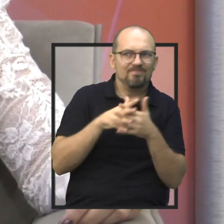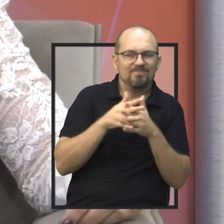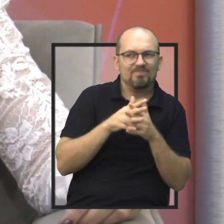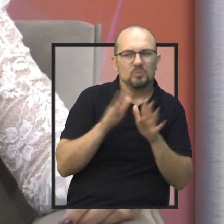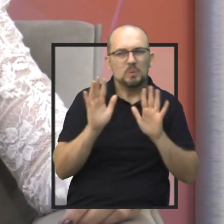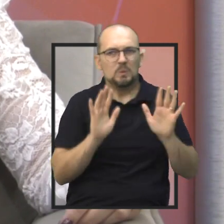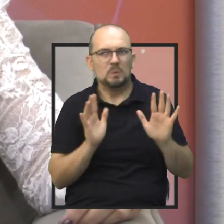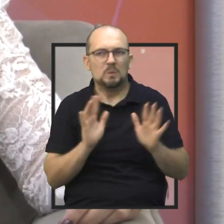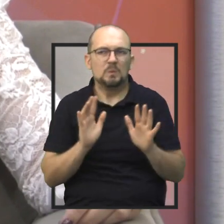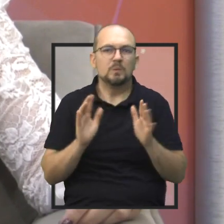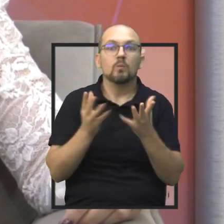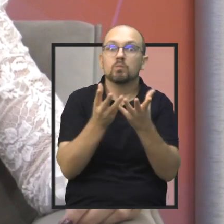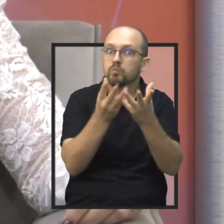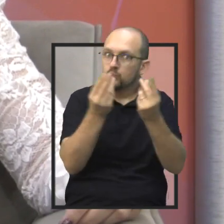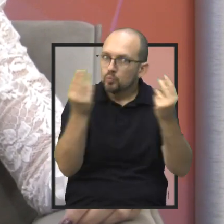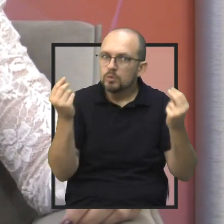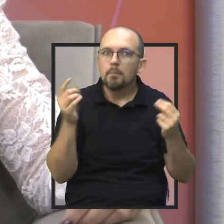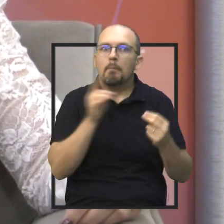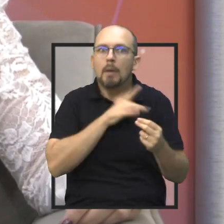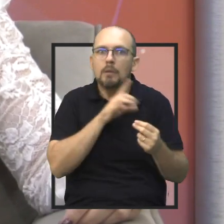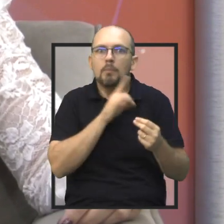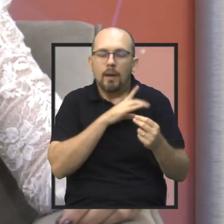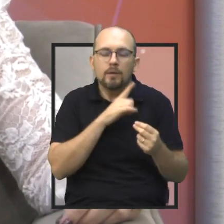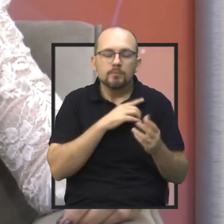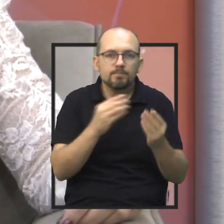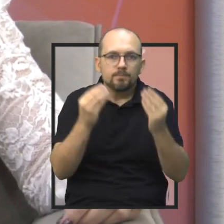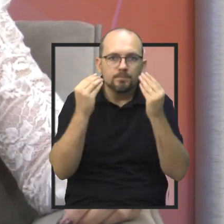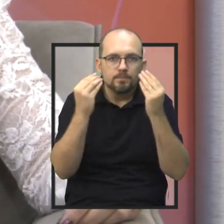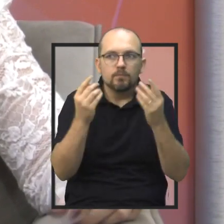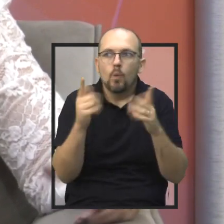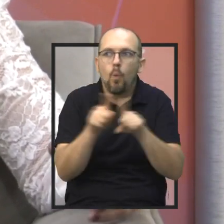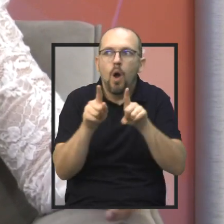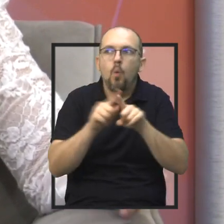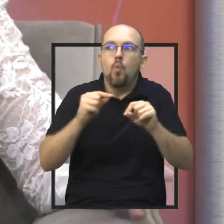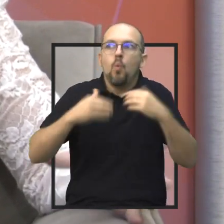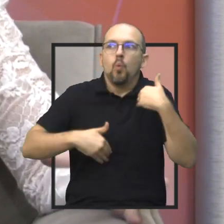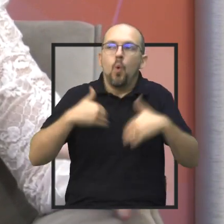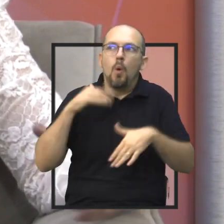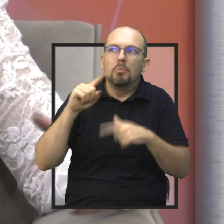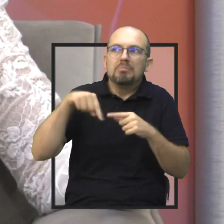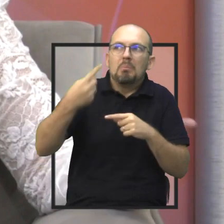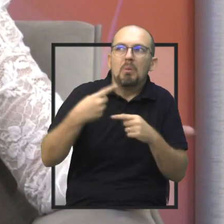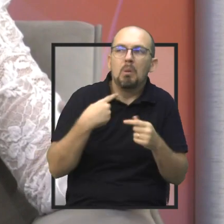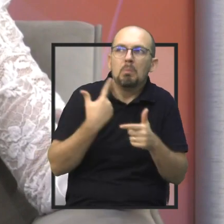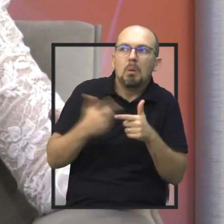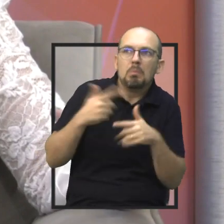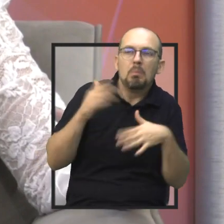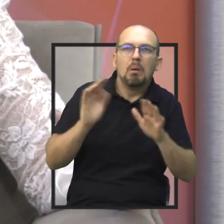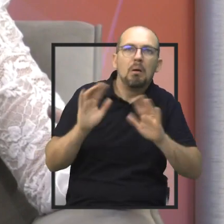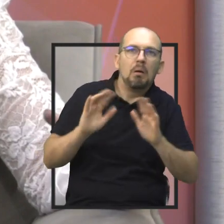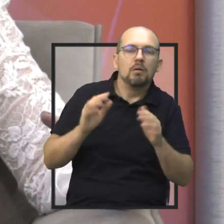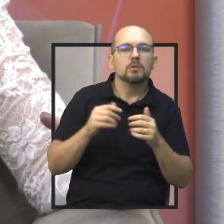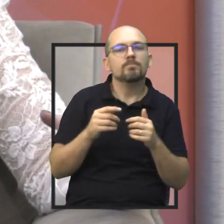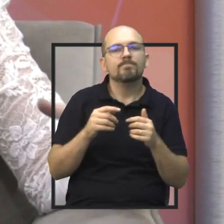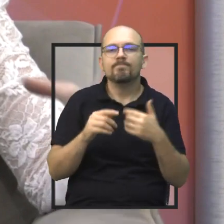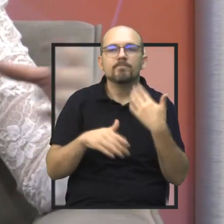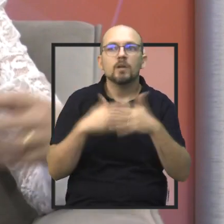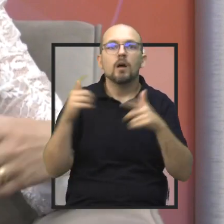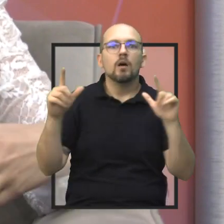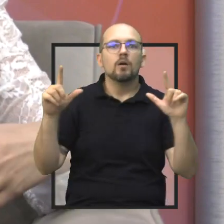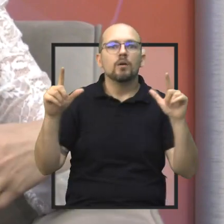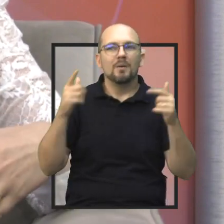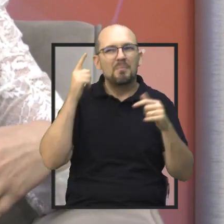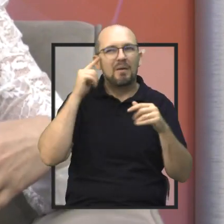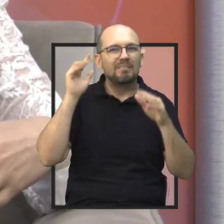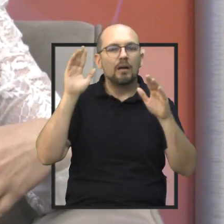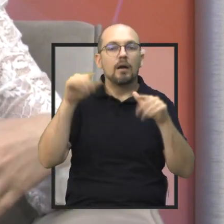medo de reações, né? E acabaram com a